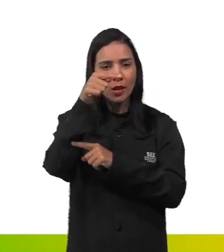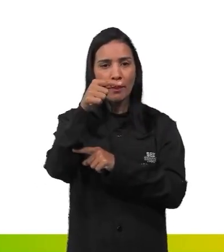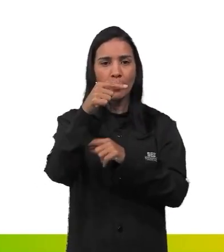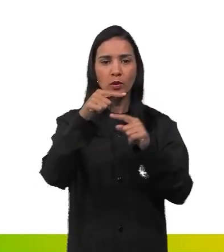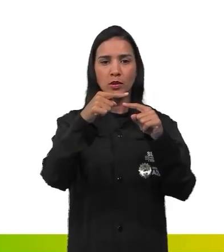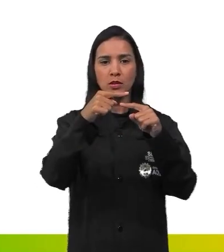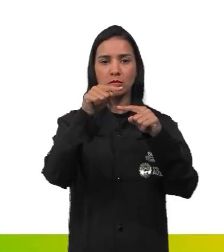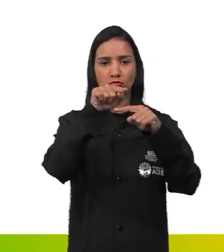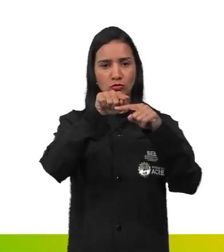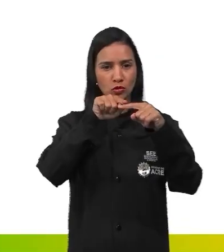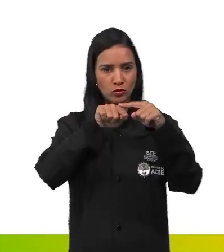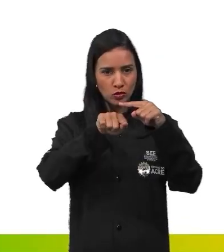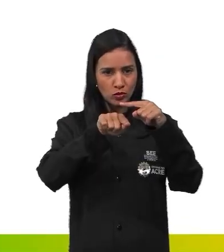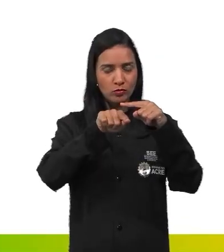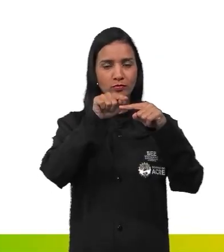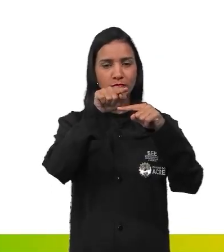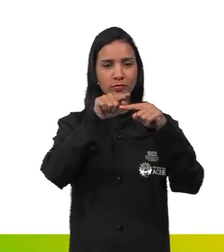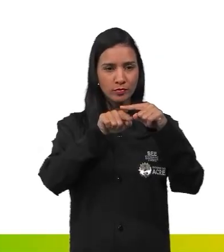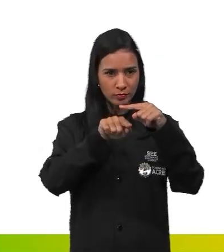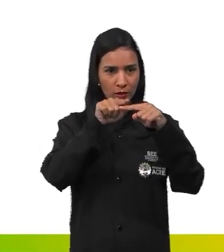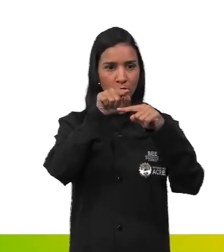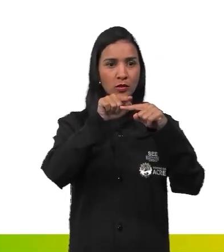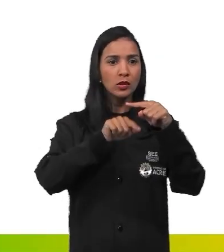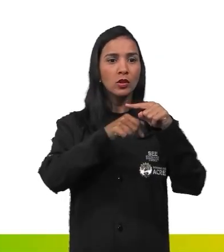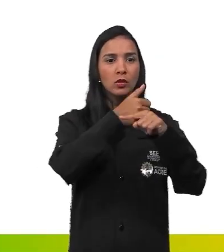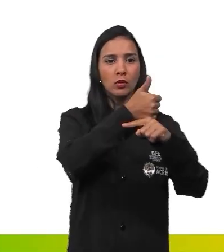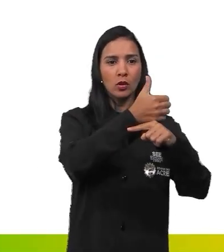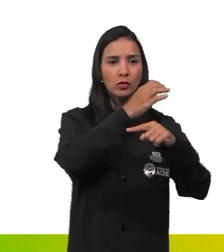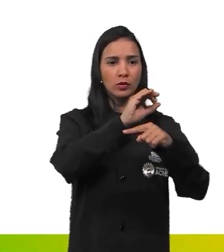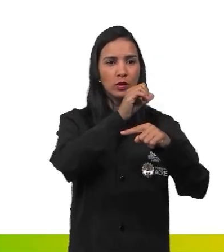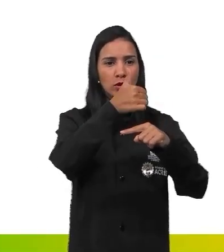5.050. E a estratégia que nós vamos usar é a mesma aqui.